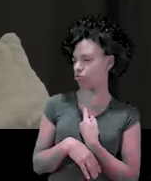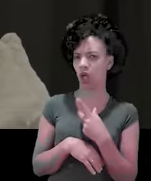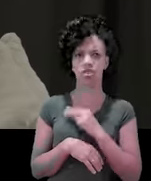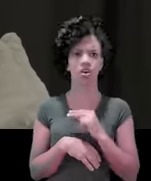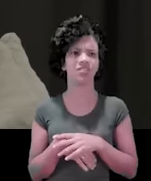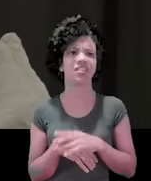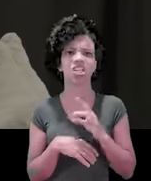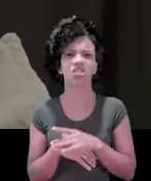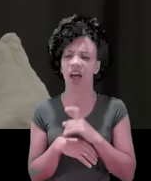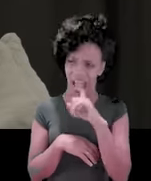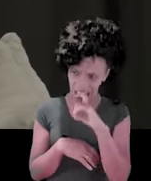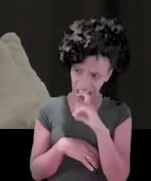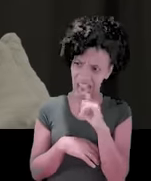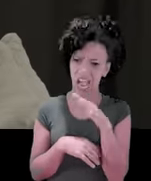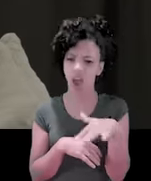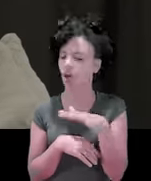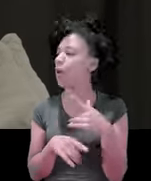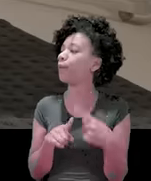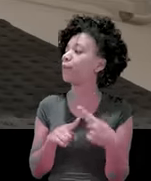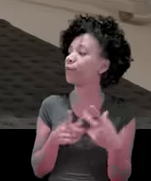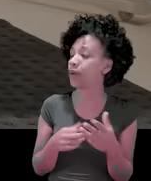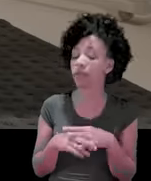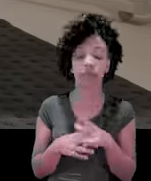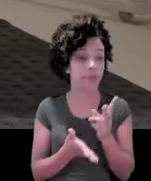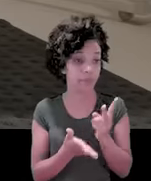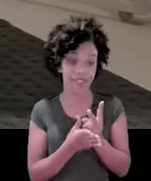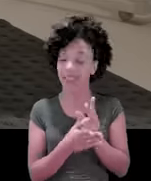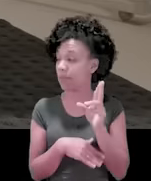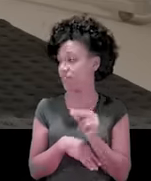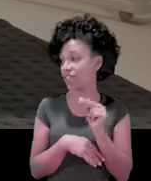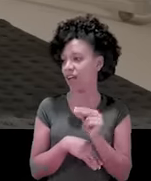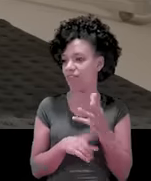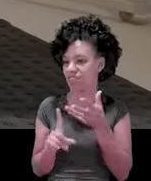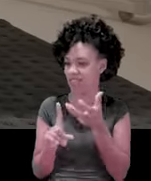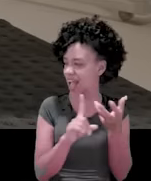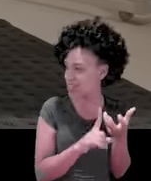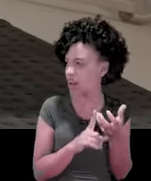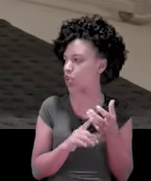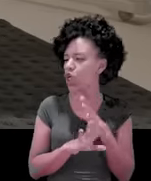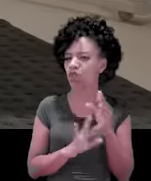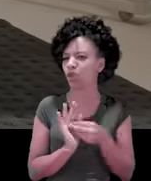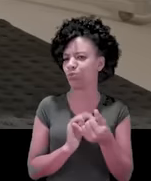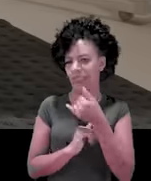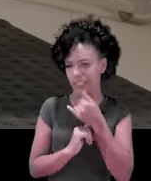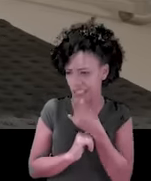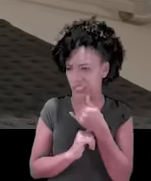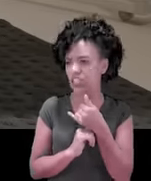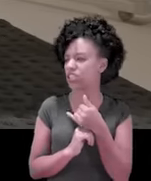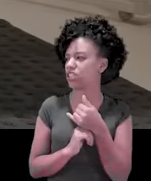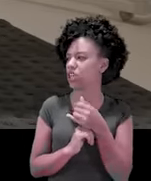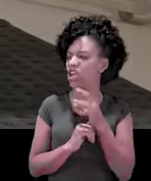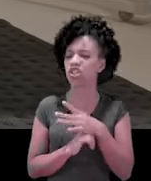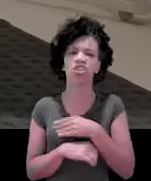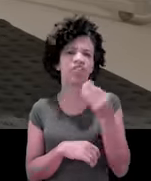que pariu o só tem gente invejosa meu lado porque será você fala toda hora isso Acabou você atrai lá todo mundo É triste a lei da atração